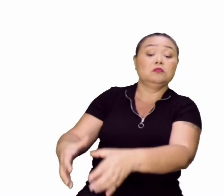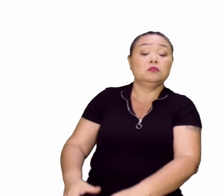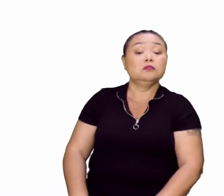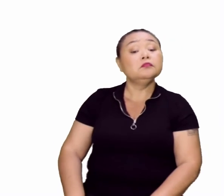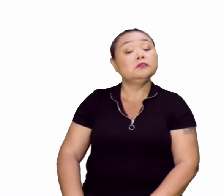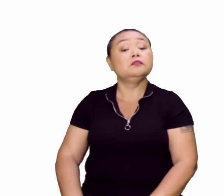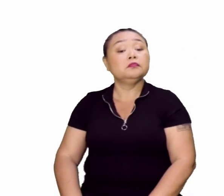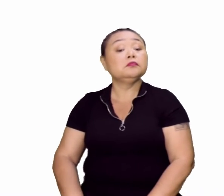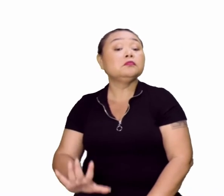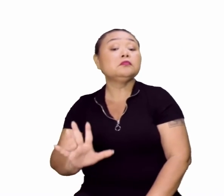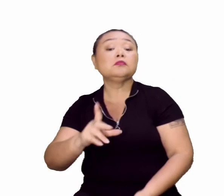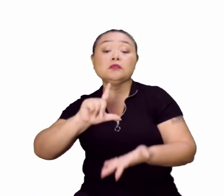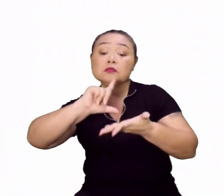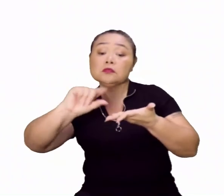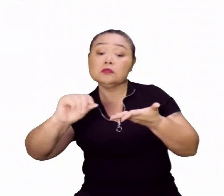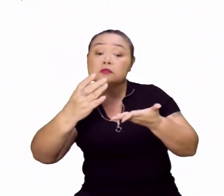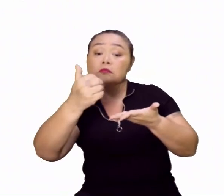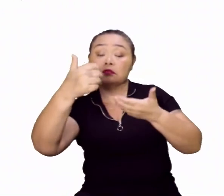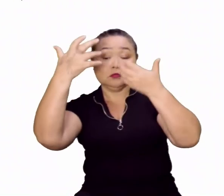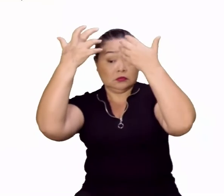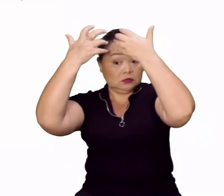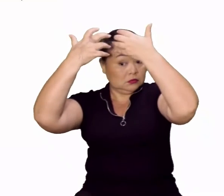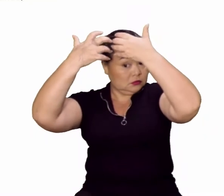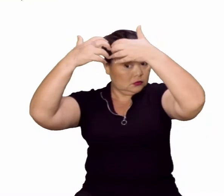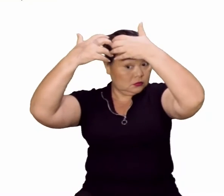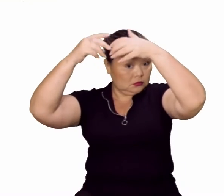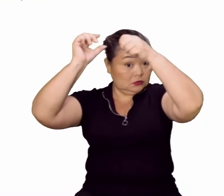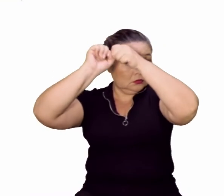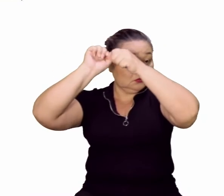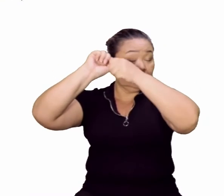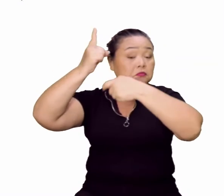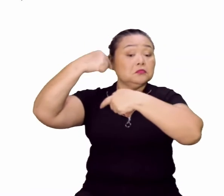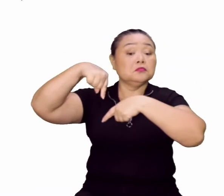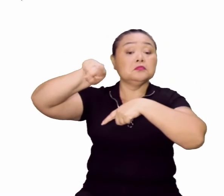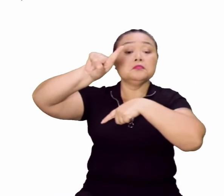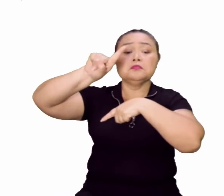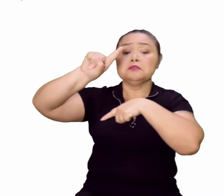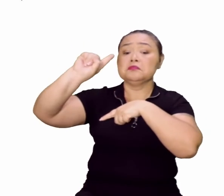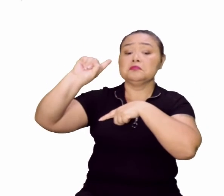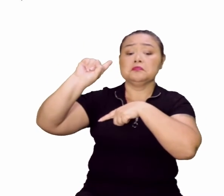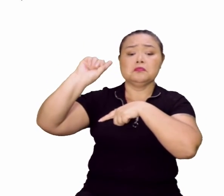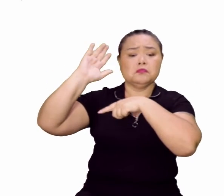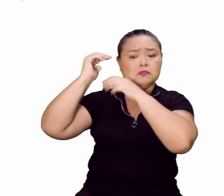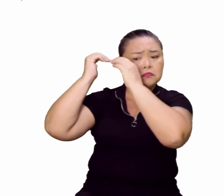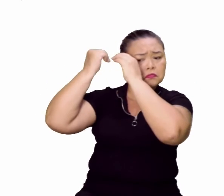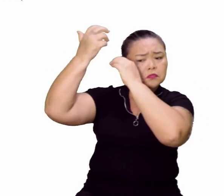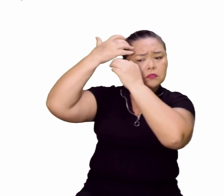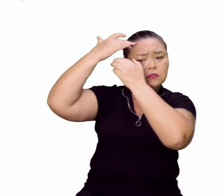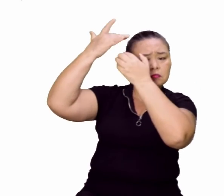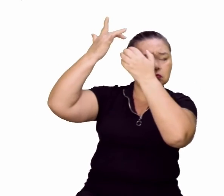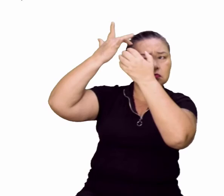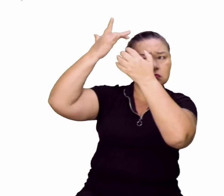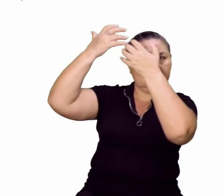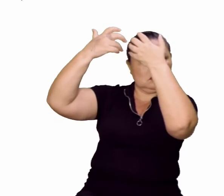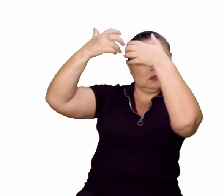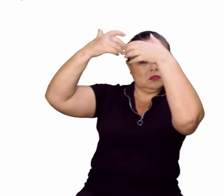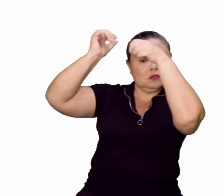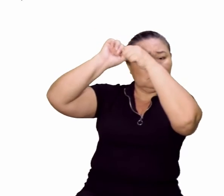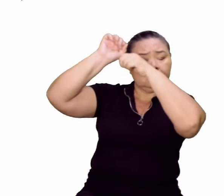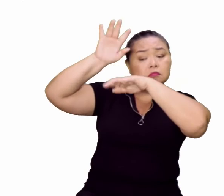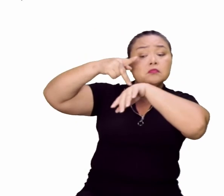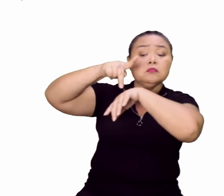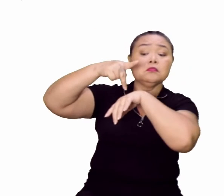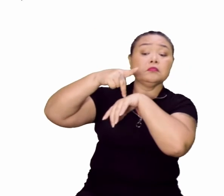ok, galera? A fuga de cérebros, pessoas gabaritadas que possuem uma excelente qualificação e que